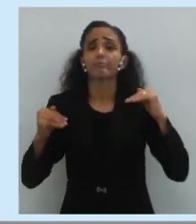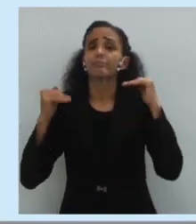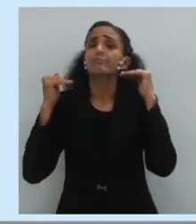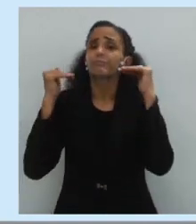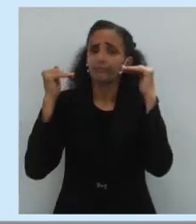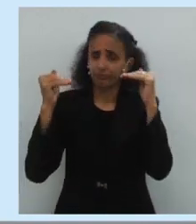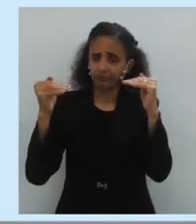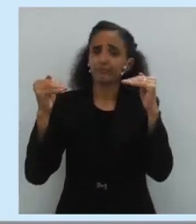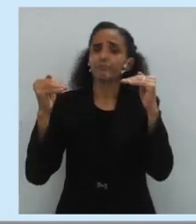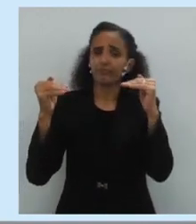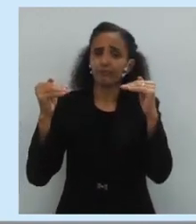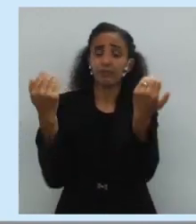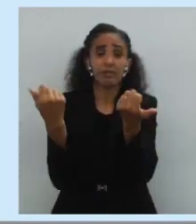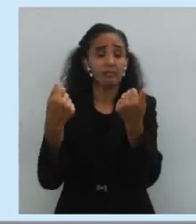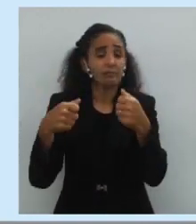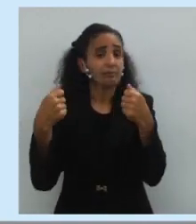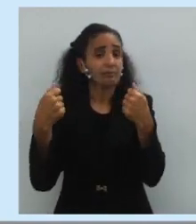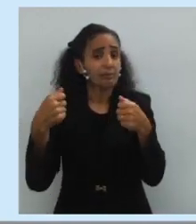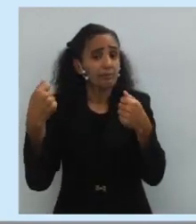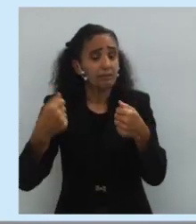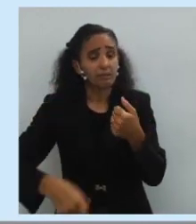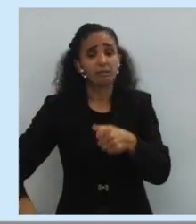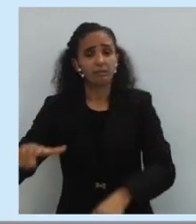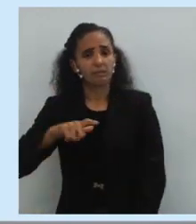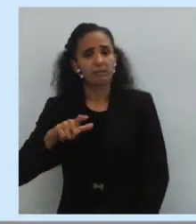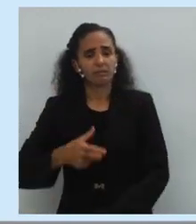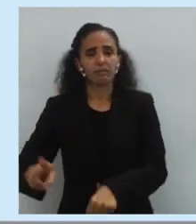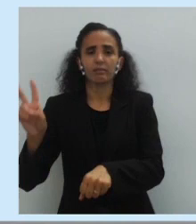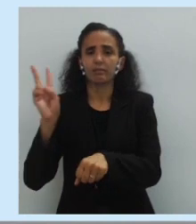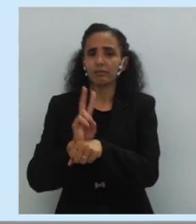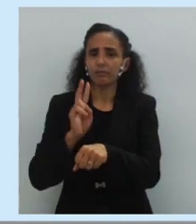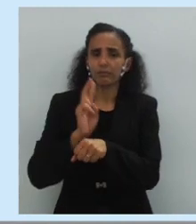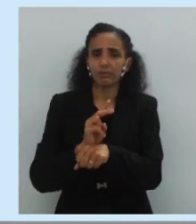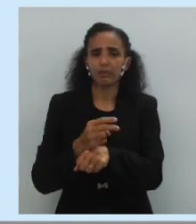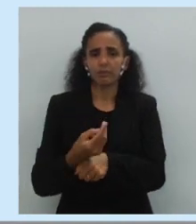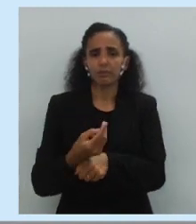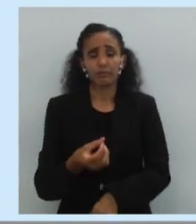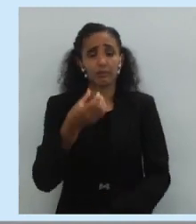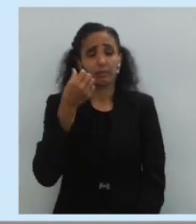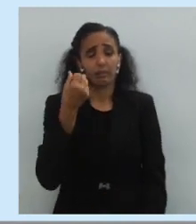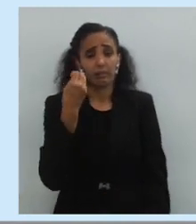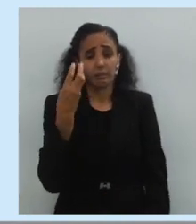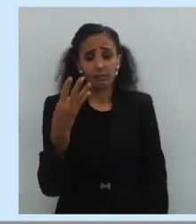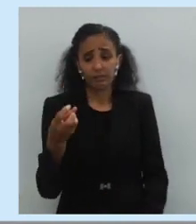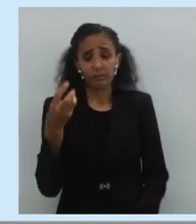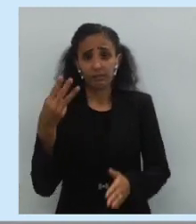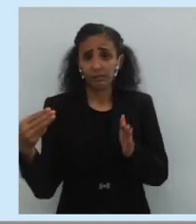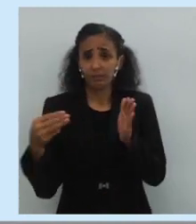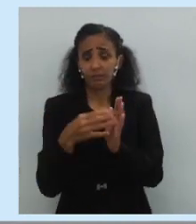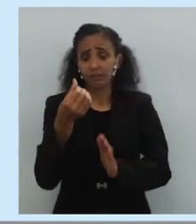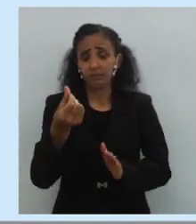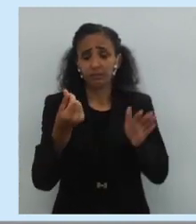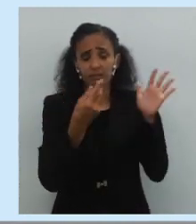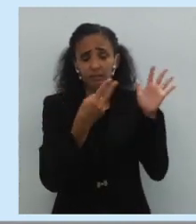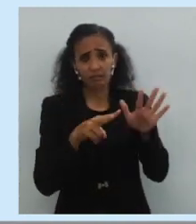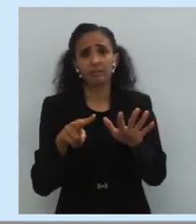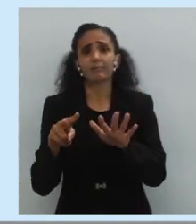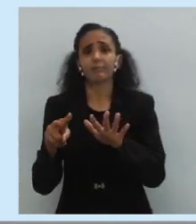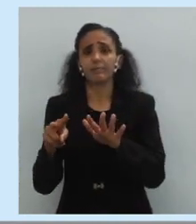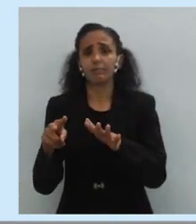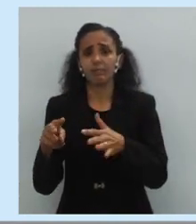ela vai aumentar aí em seguida, depois de 3 a 6 semanas. Mesmo